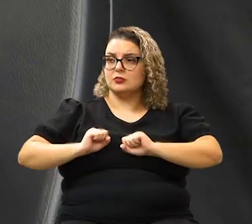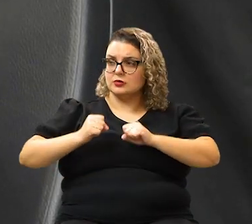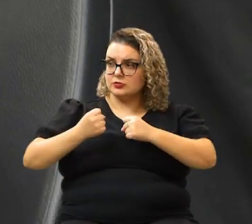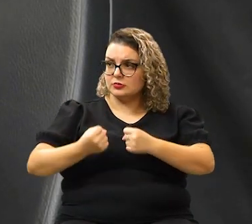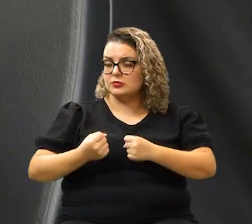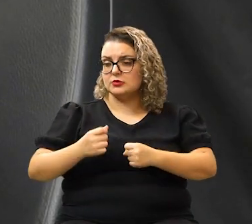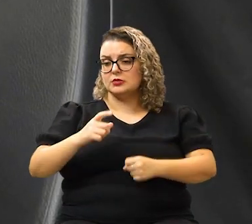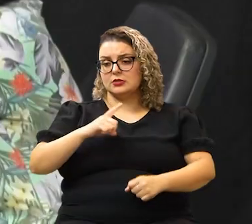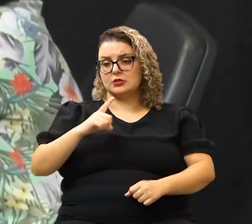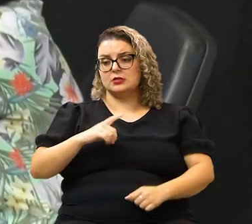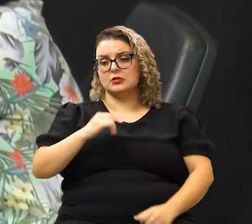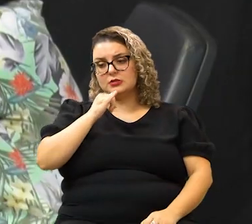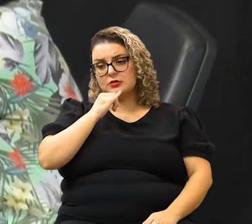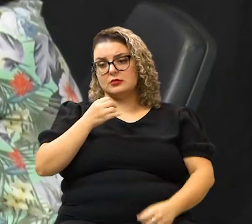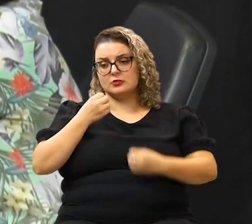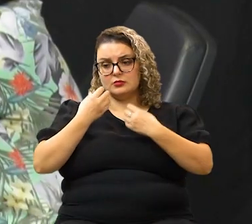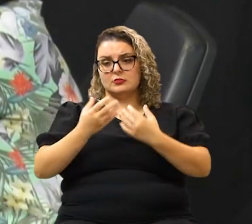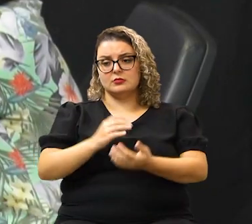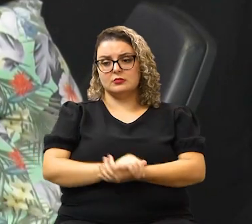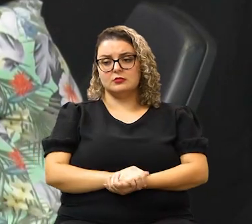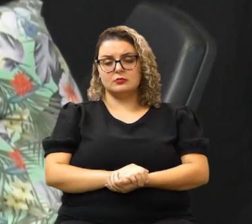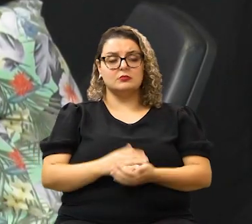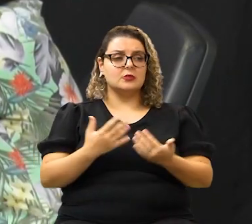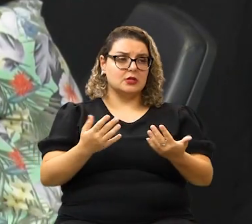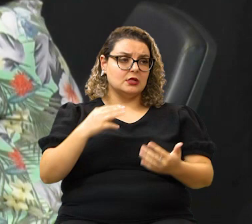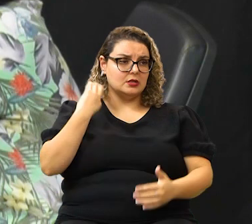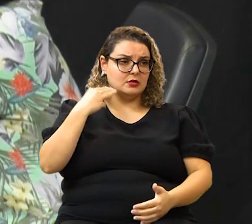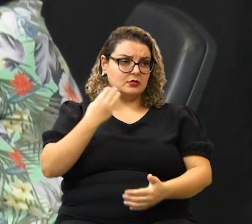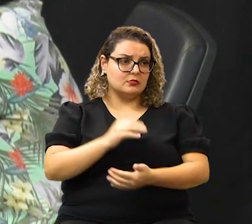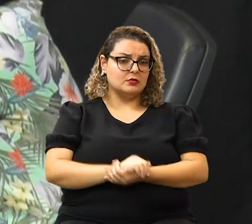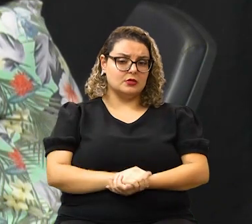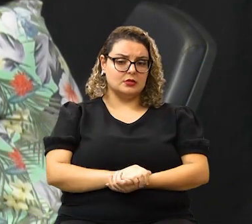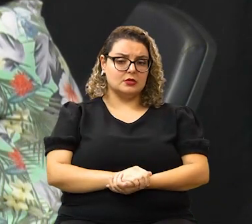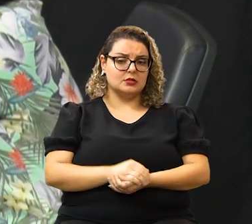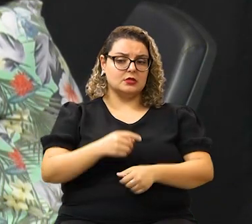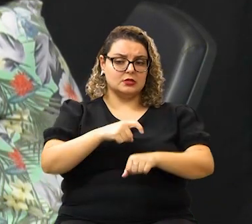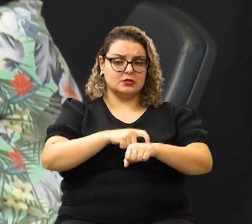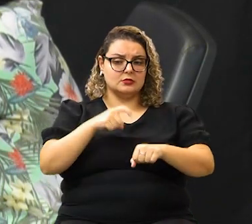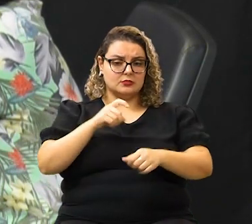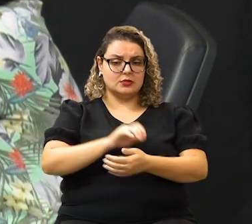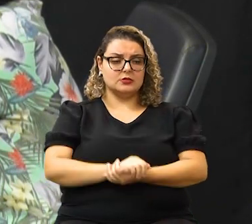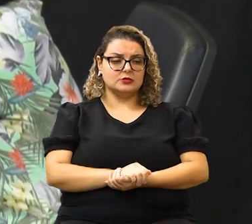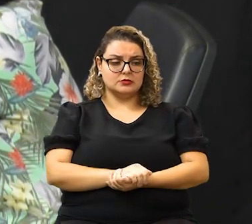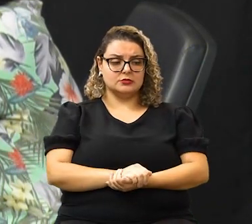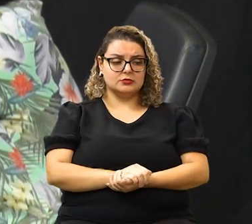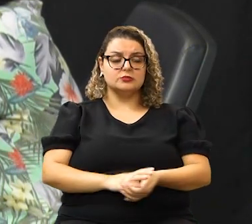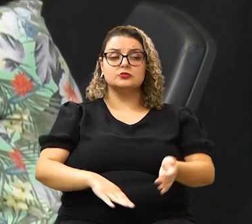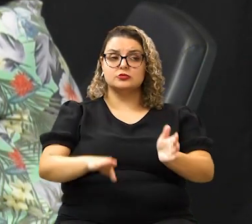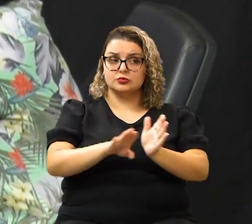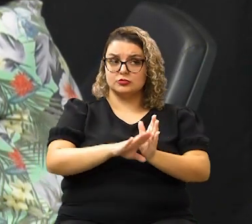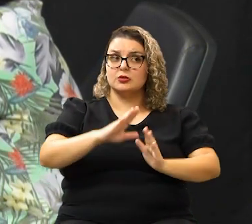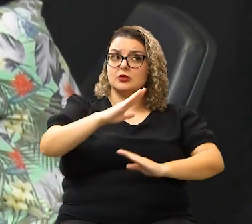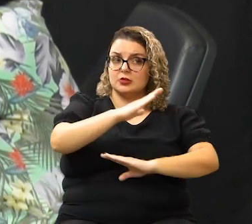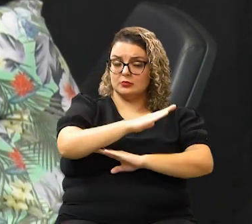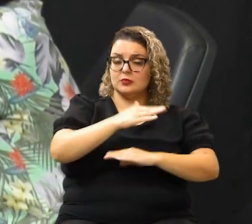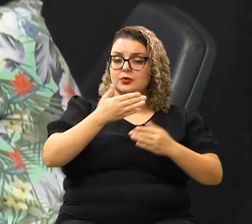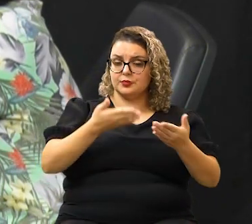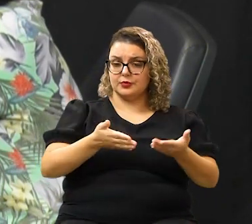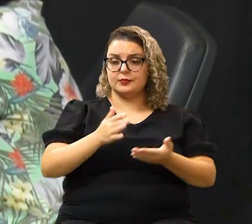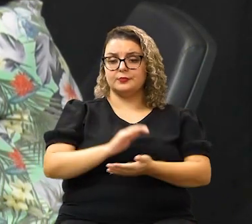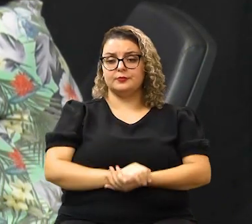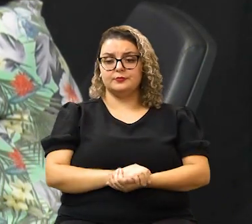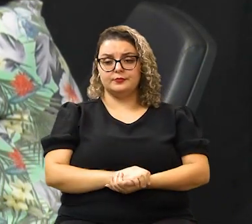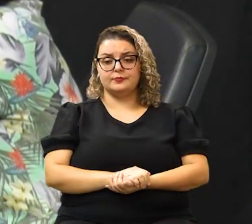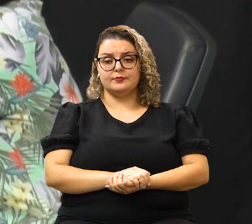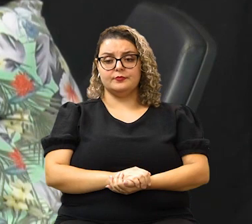Mas aí, Mariana, nesse período, quando você chega, então, à Câmara Municipal, né, apesar de toda essa